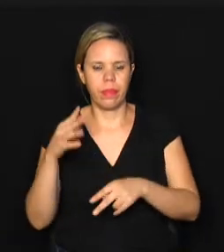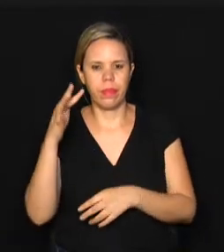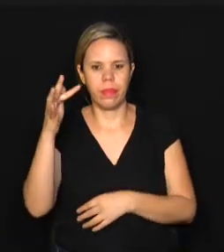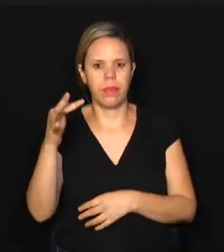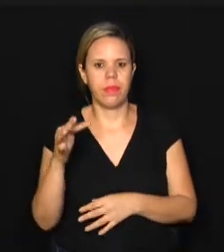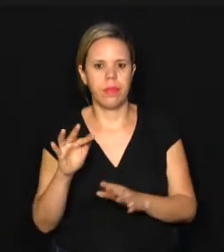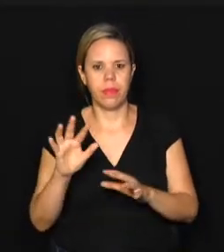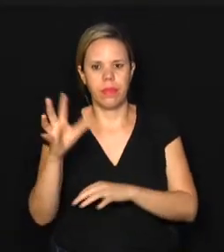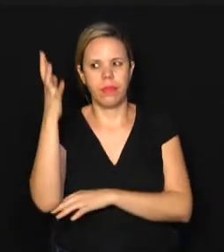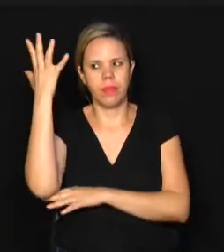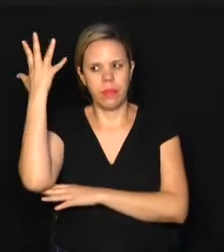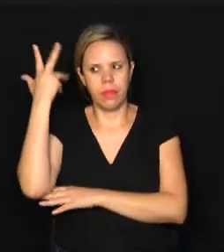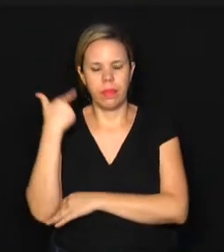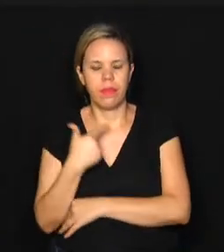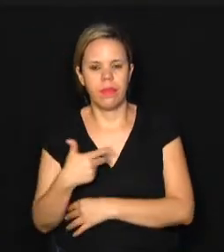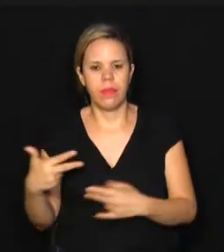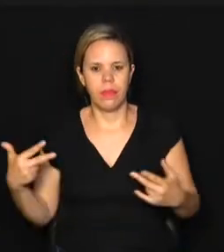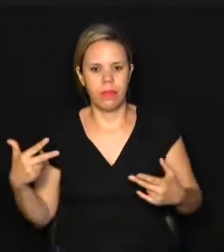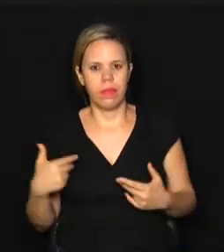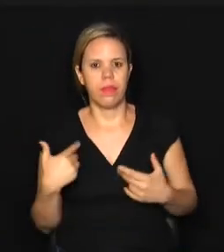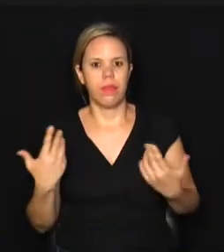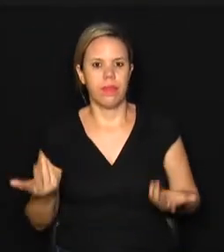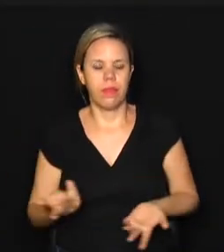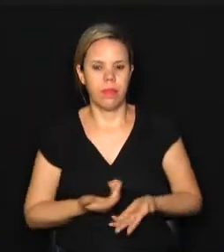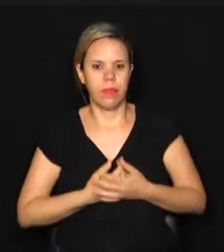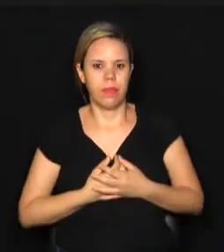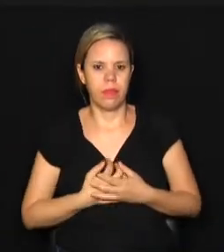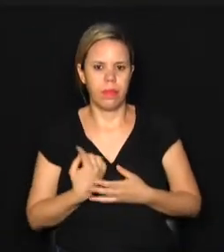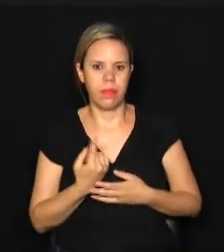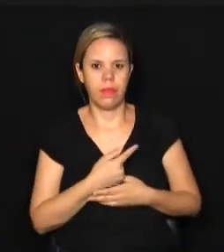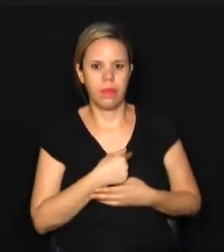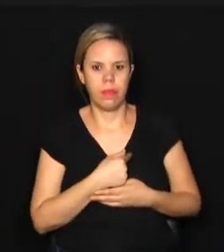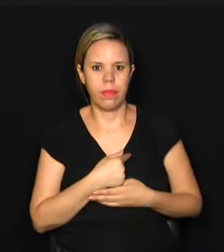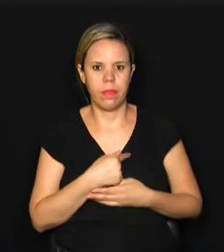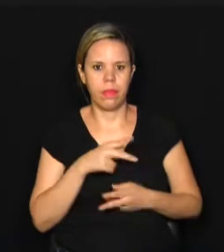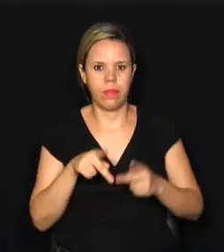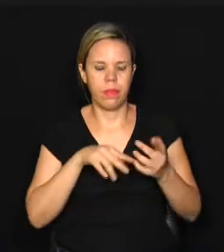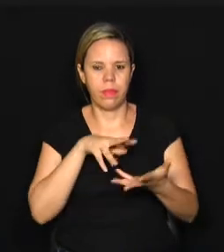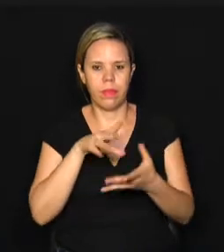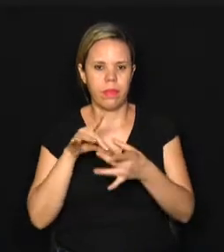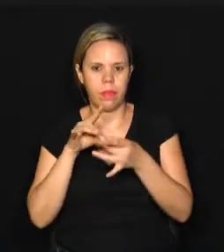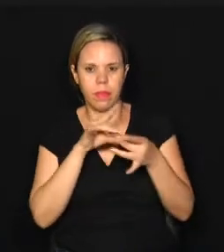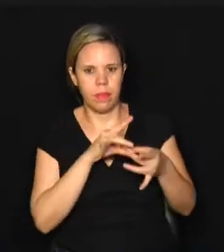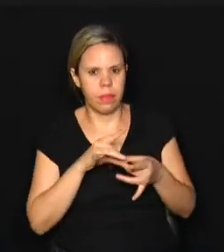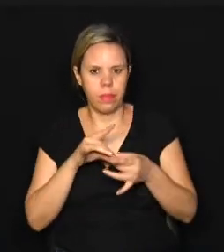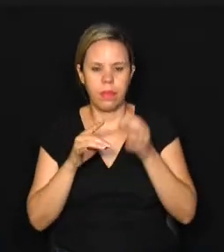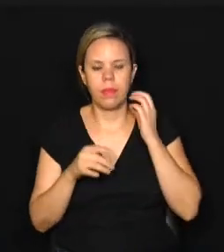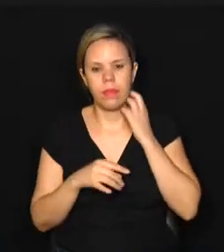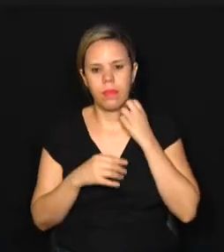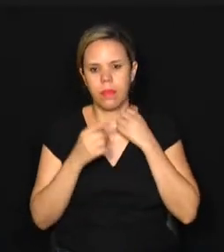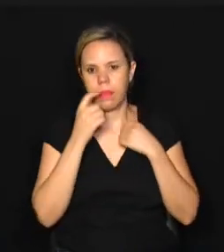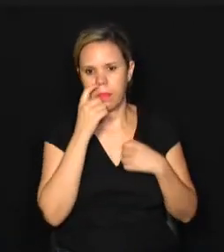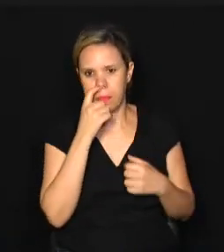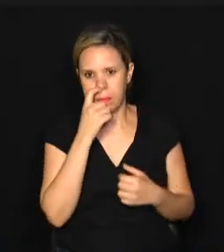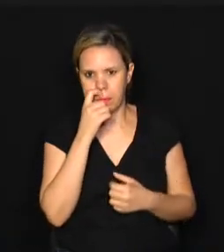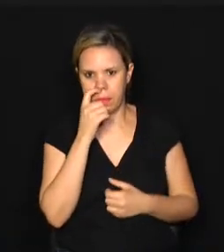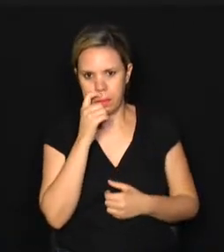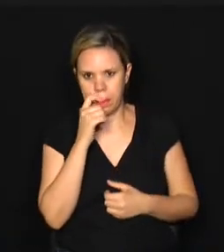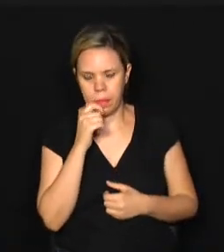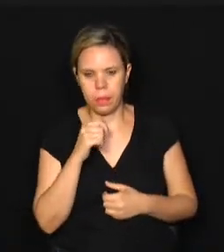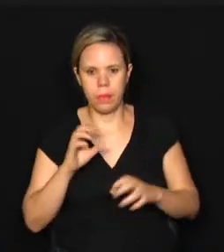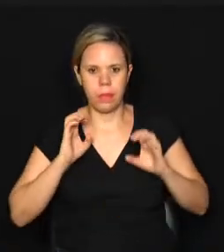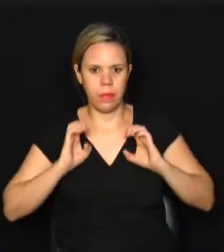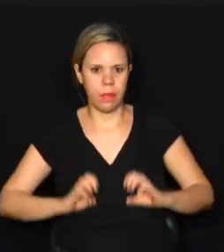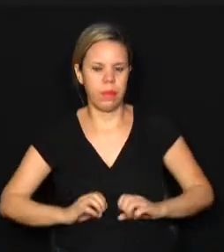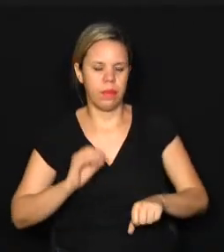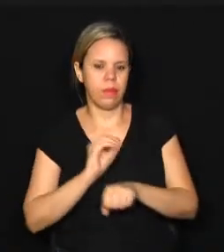a flora. Então, a gente está todo mundo interligado. Então, a ética do